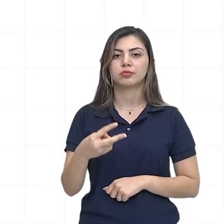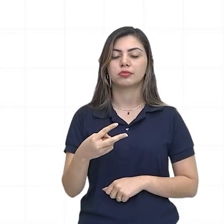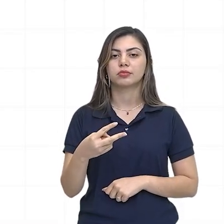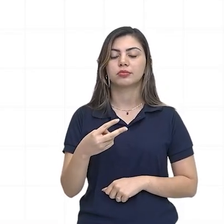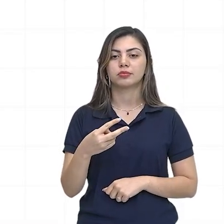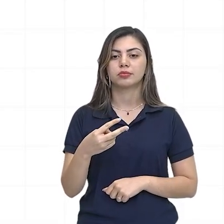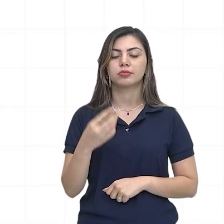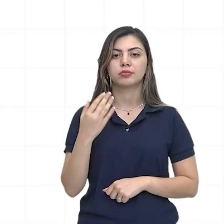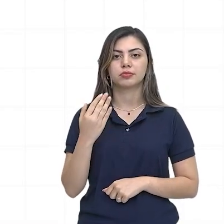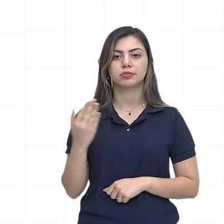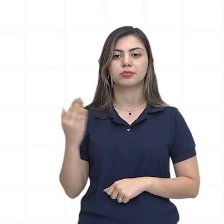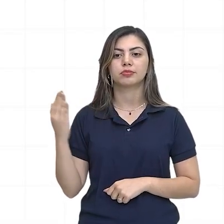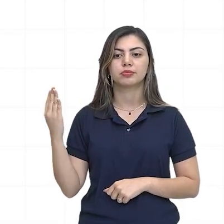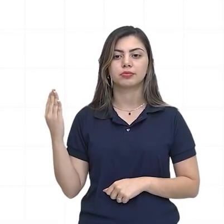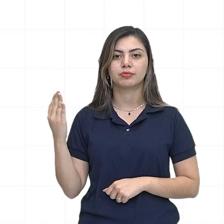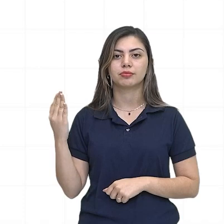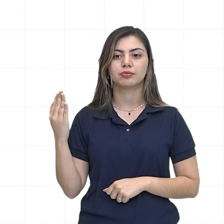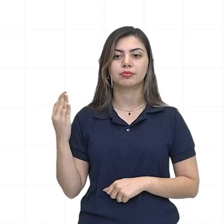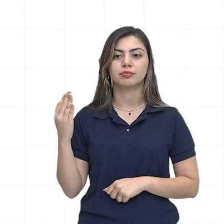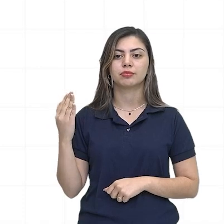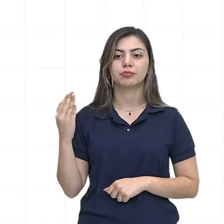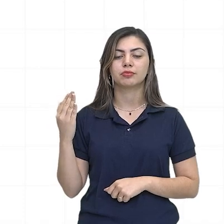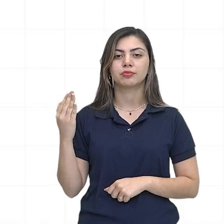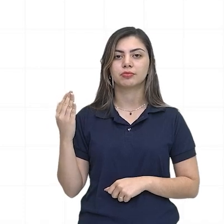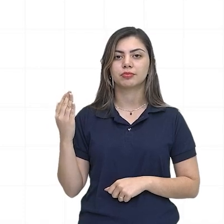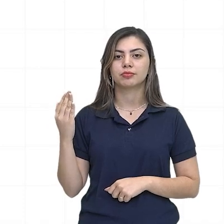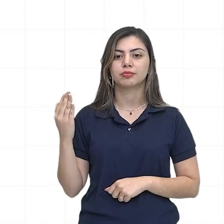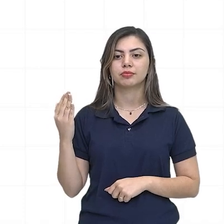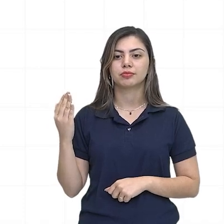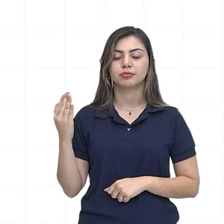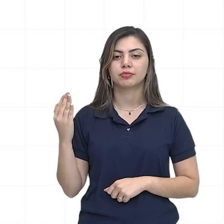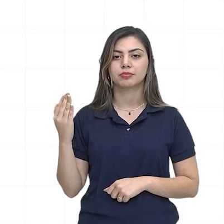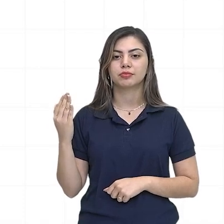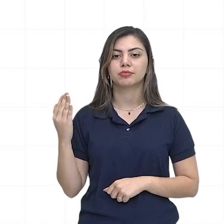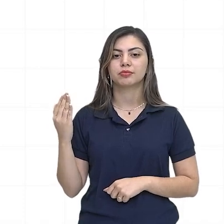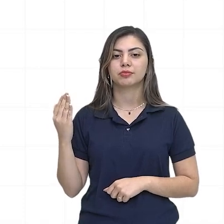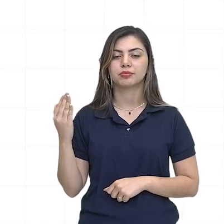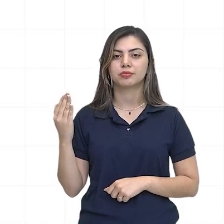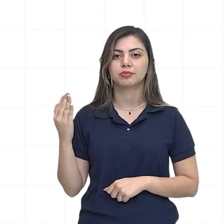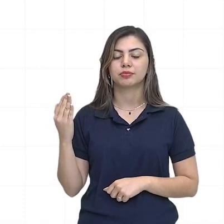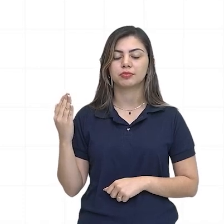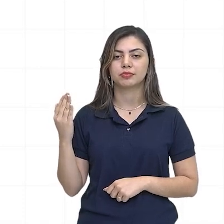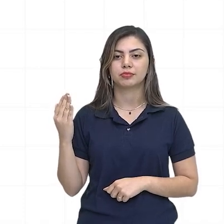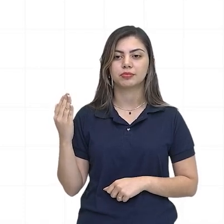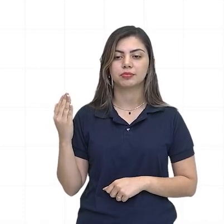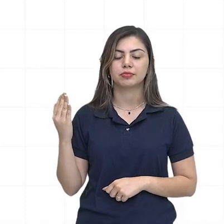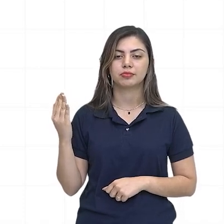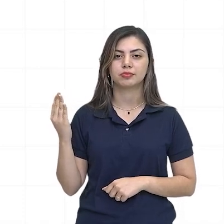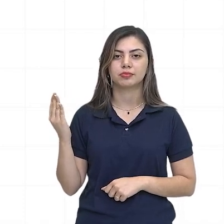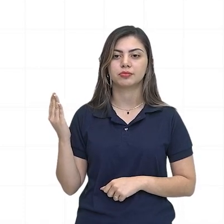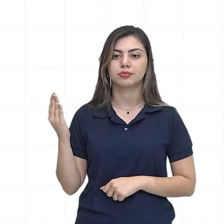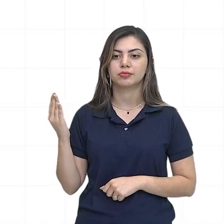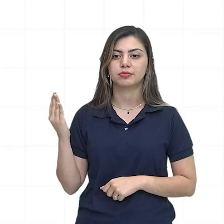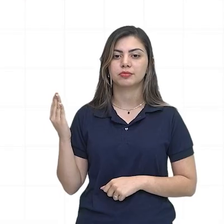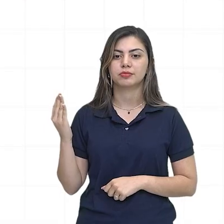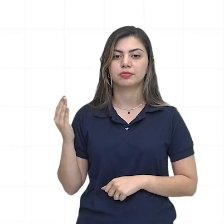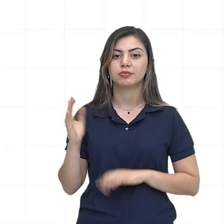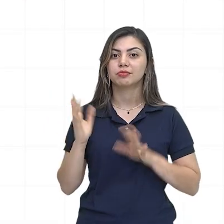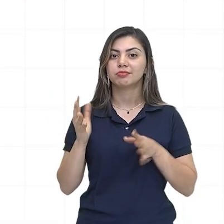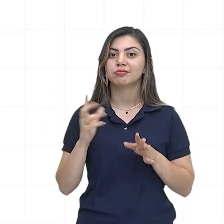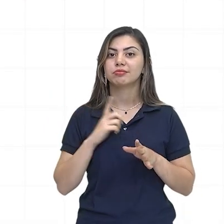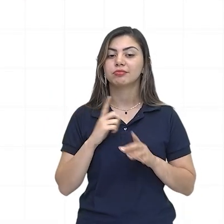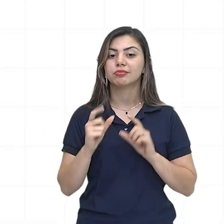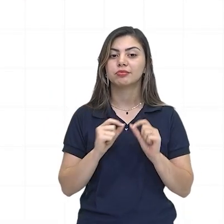o sinal de multiplicação, mais uma vez o 5, a vírgula, o 2, o sinal de multiplicação. Olha só, já